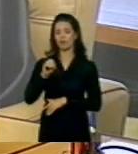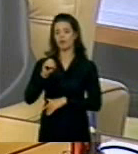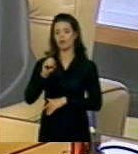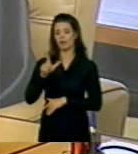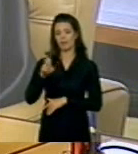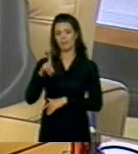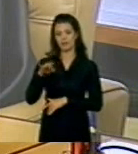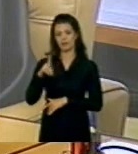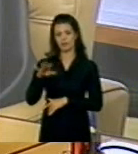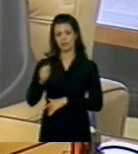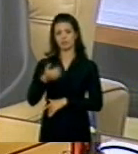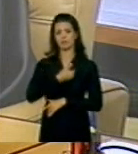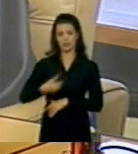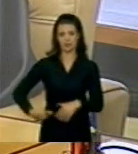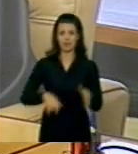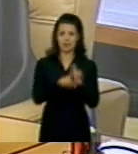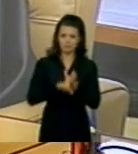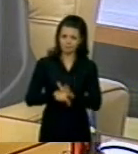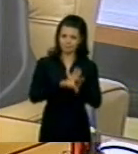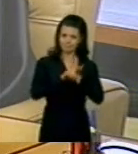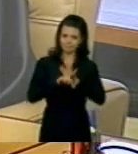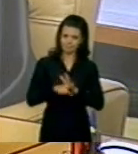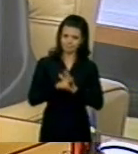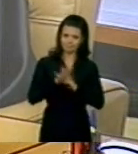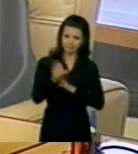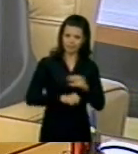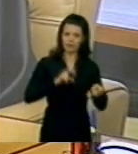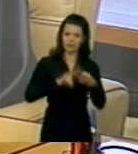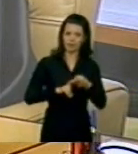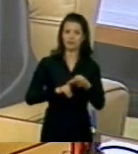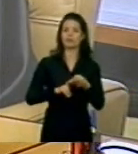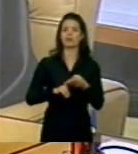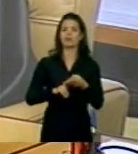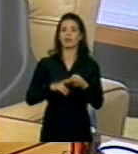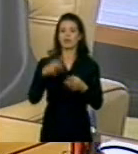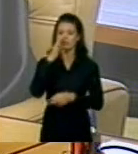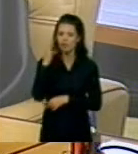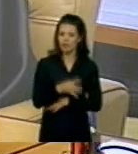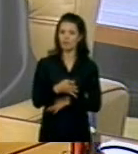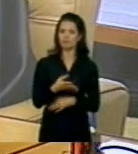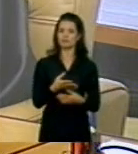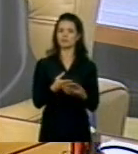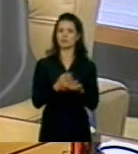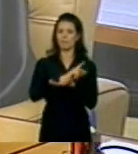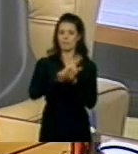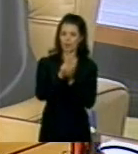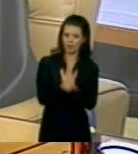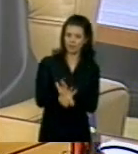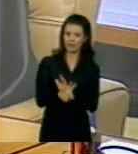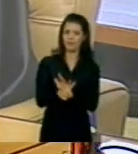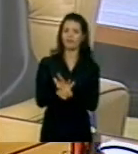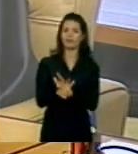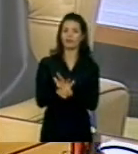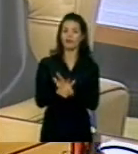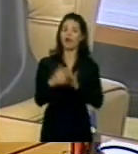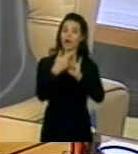prisão e detenção, investigação, busca e apreensão, denúncias, sanções criminais, procedimentos civis e ações administrativas,